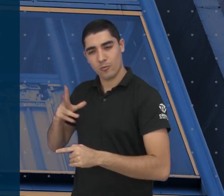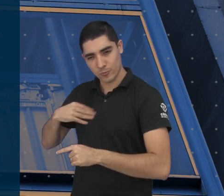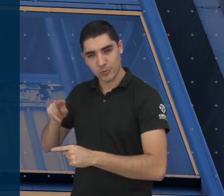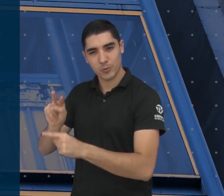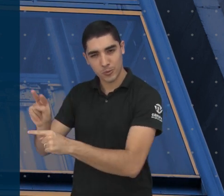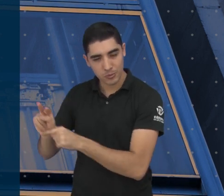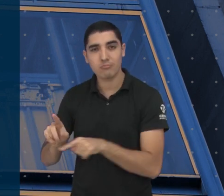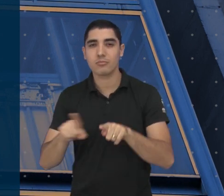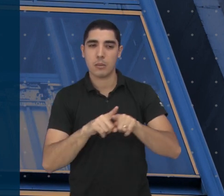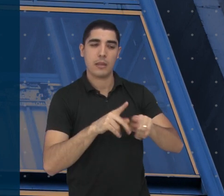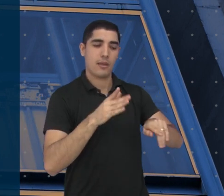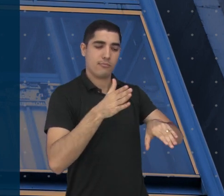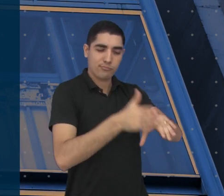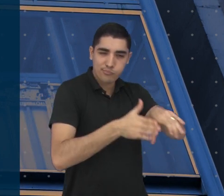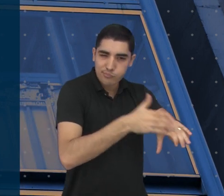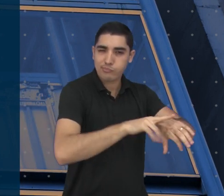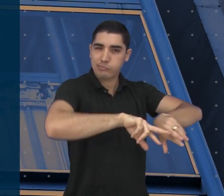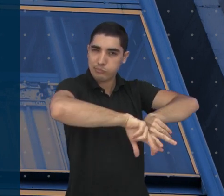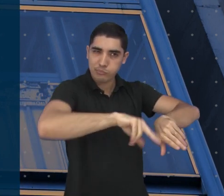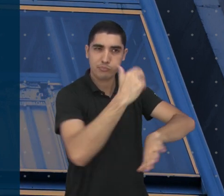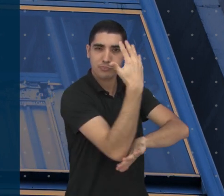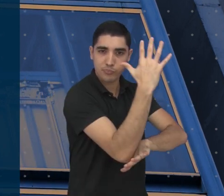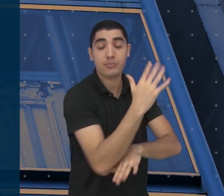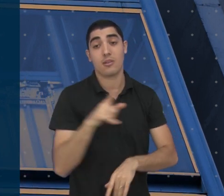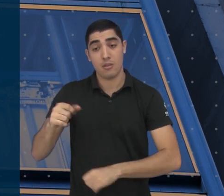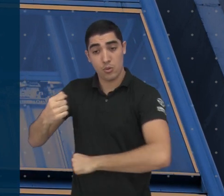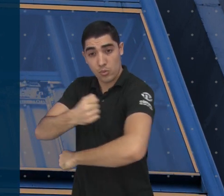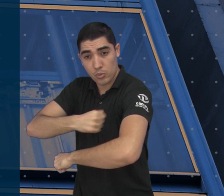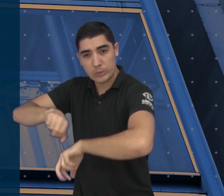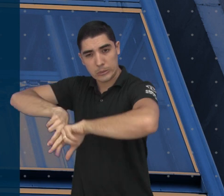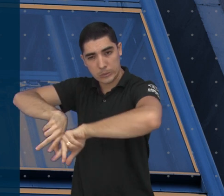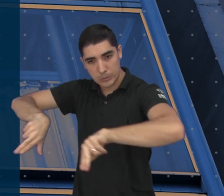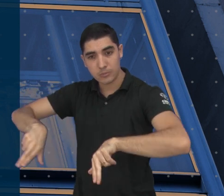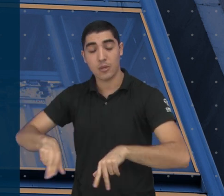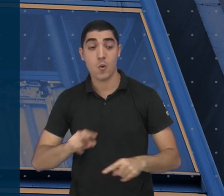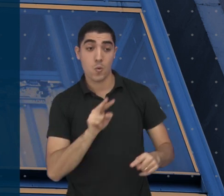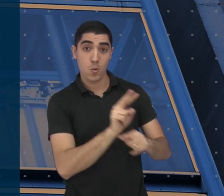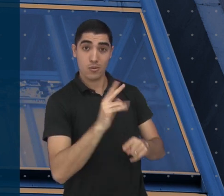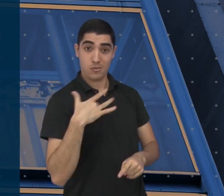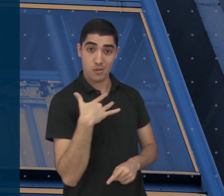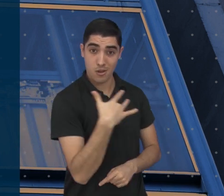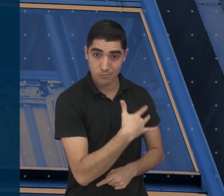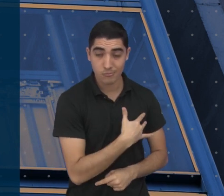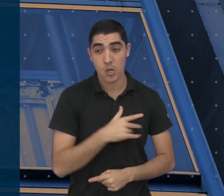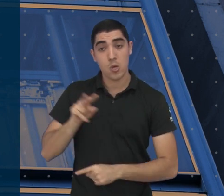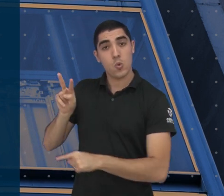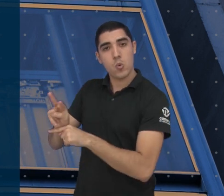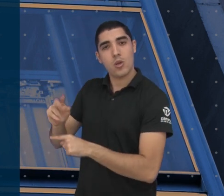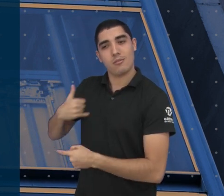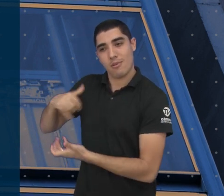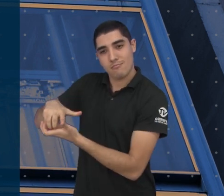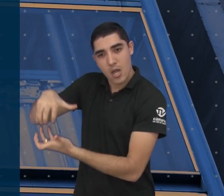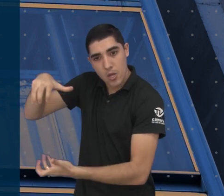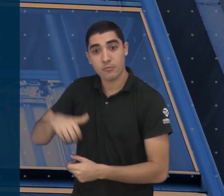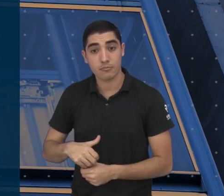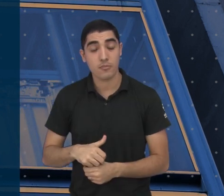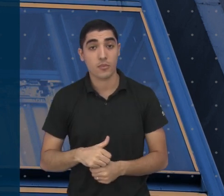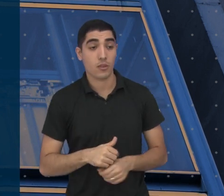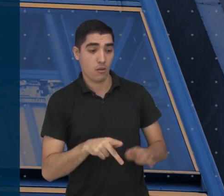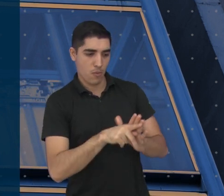hotel, carpinteiro, caseiro, cozinheiro, cozinheiro geral, cuidador em saúde, cuidadora de